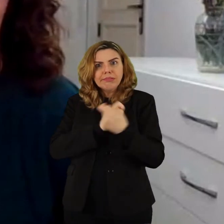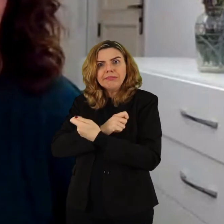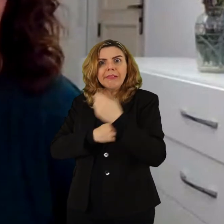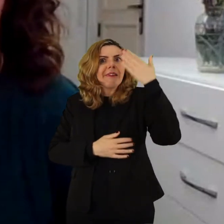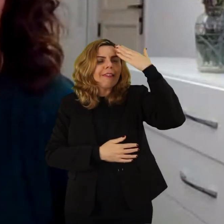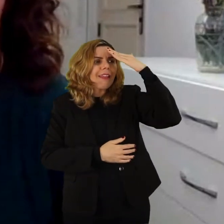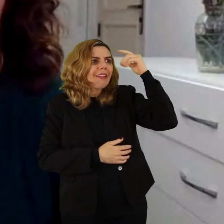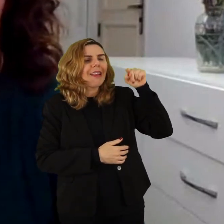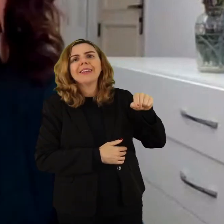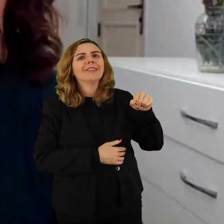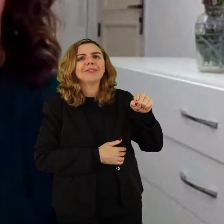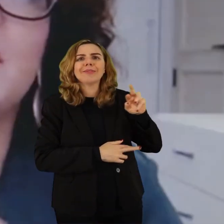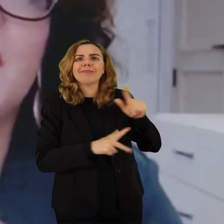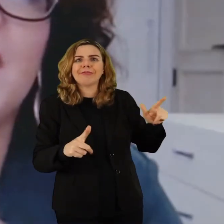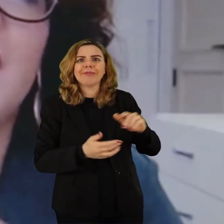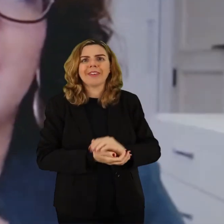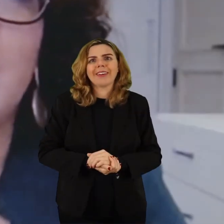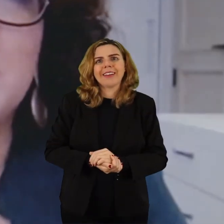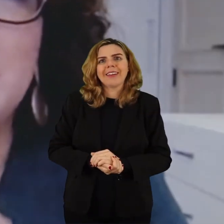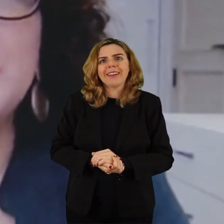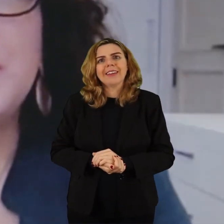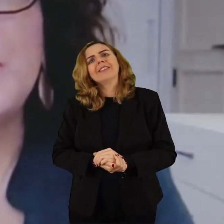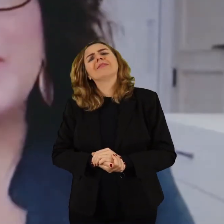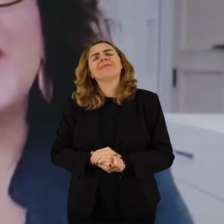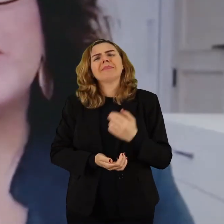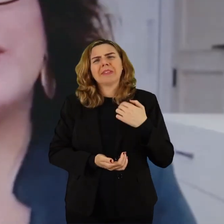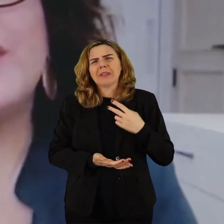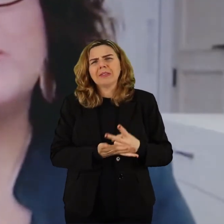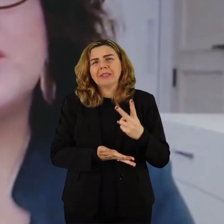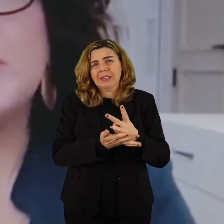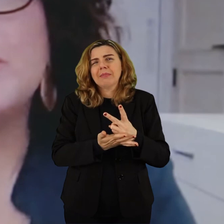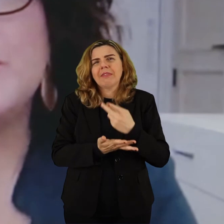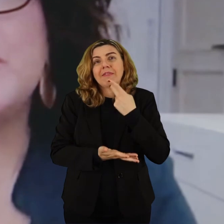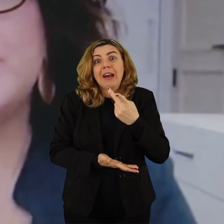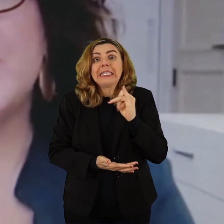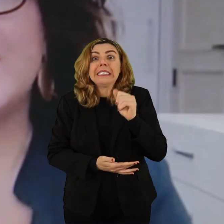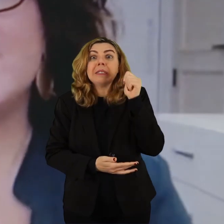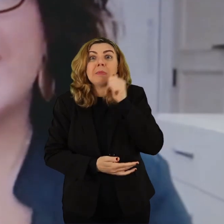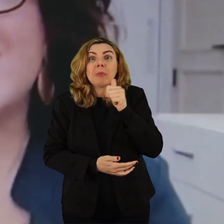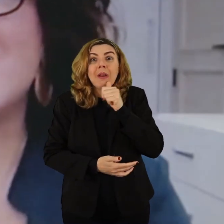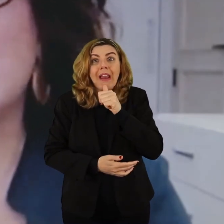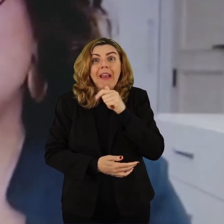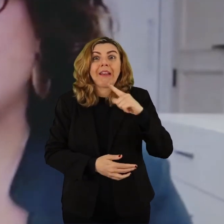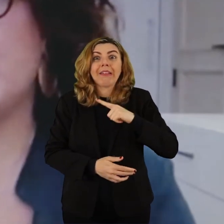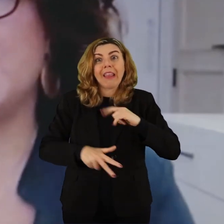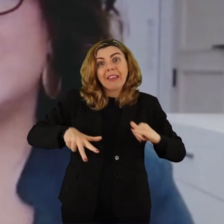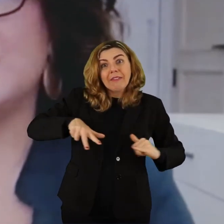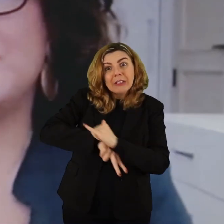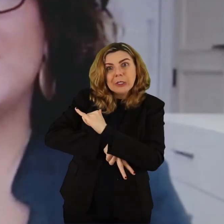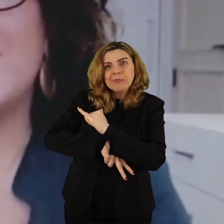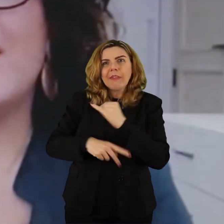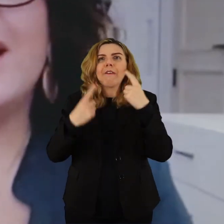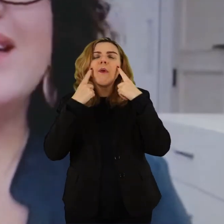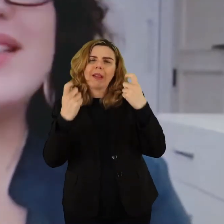entender que não usa tá óculos de grau marrom e batom vermelho. Sempre digo que uma mulher, quando é vítima de algum tipo de violência, ela sabe o que está